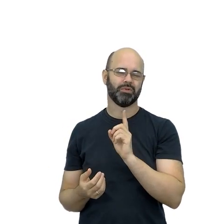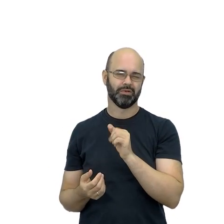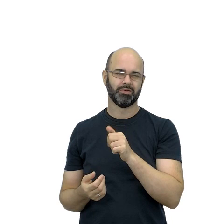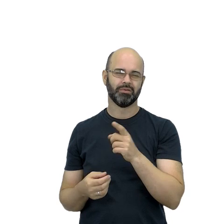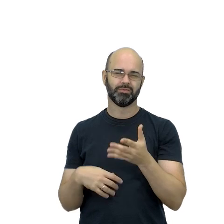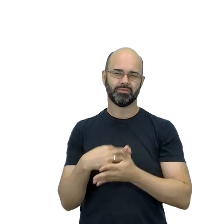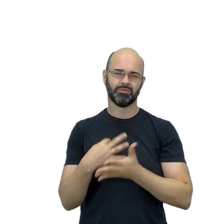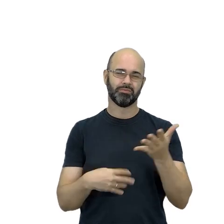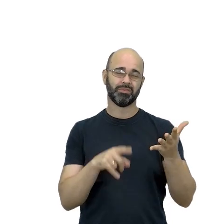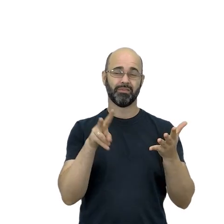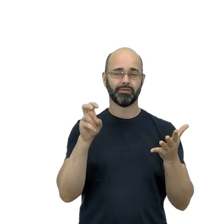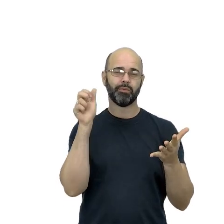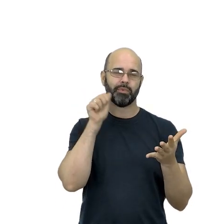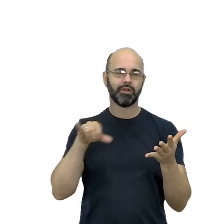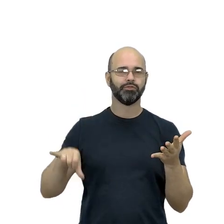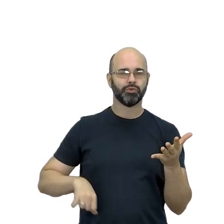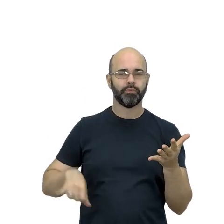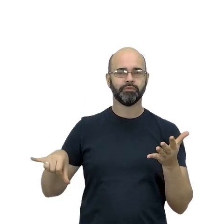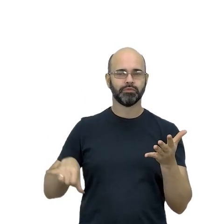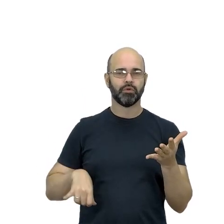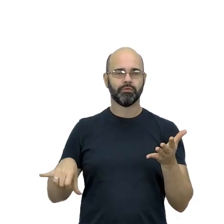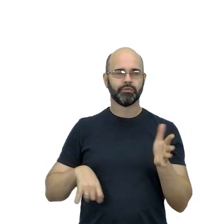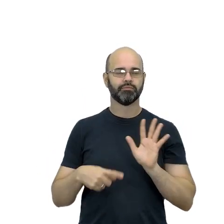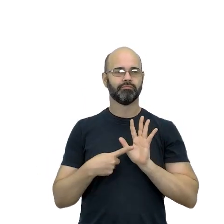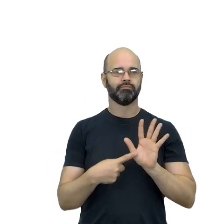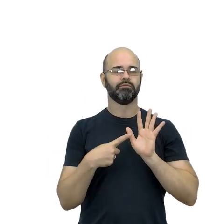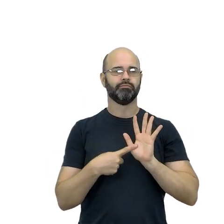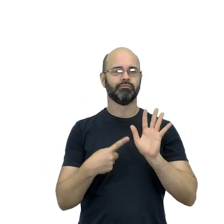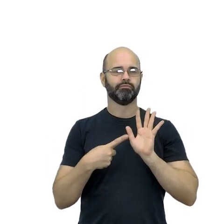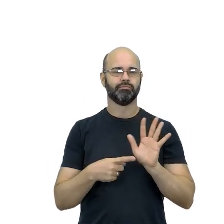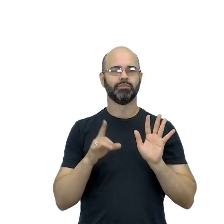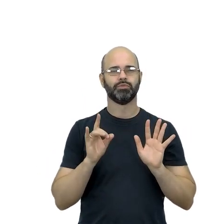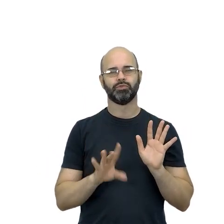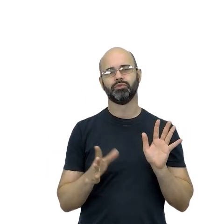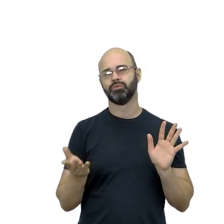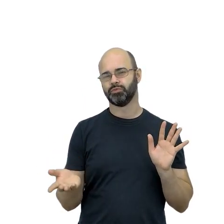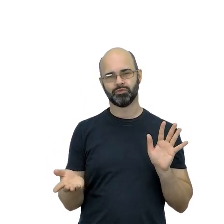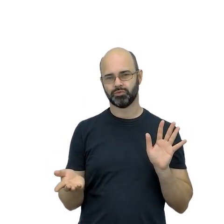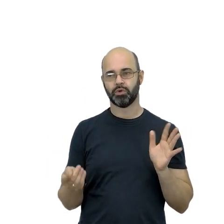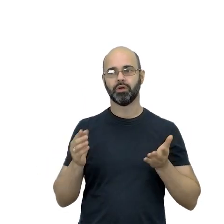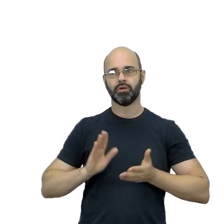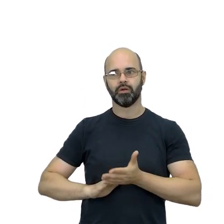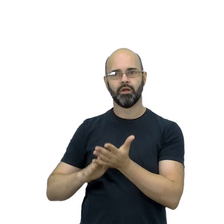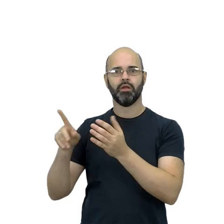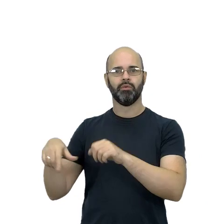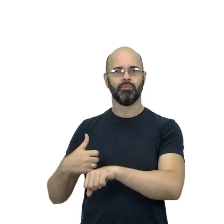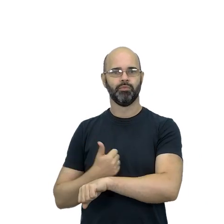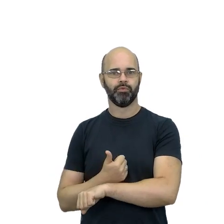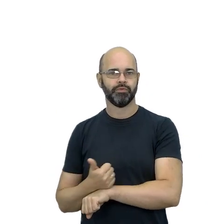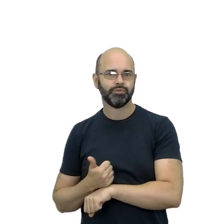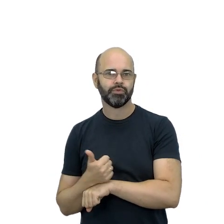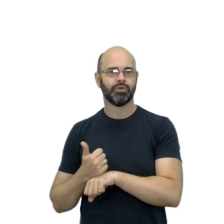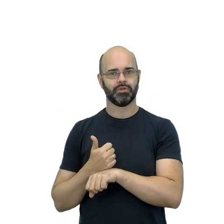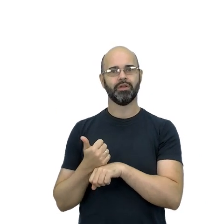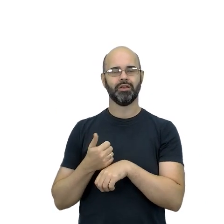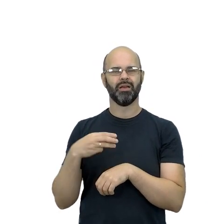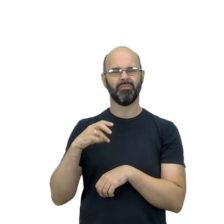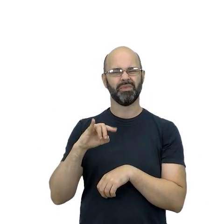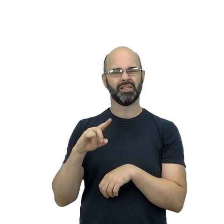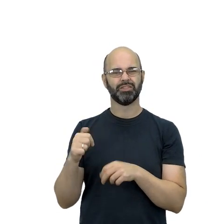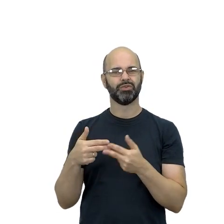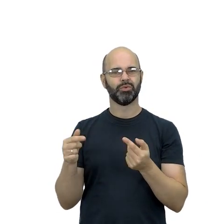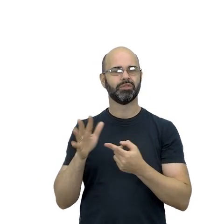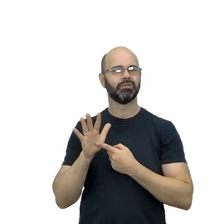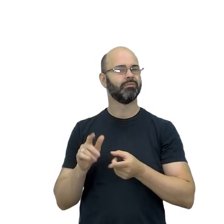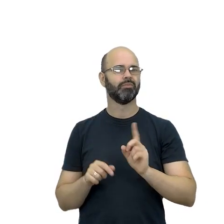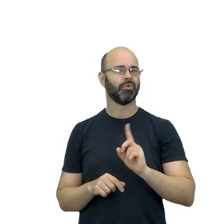aparecem sobre o sofrimento dessas mulheres na vida, e não tão presente como profissionais nesses sistemas midiáticos, tá bom? Não